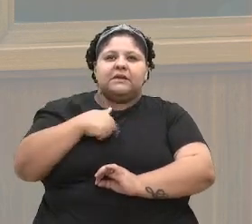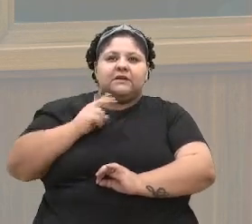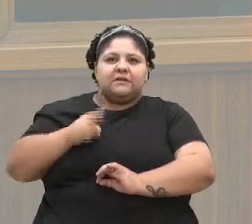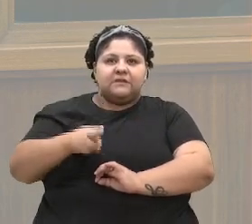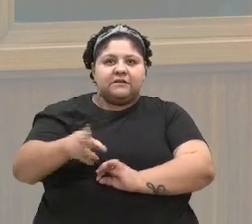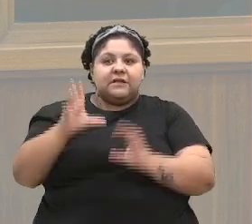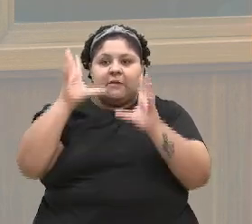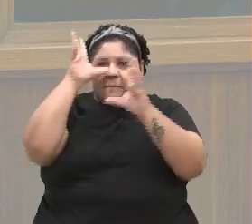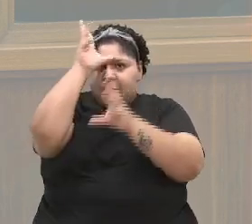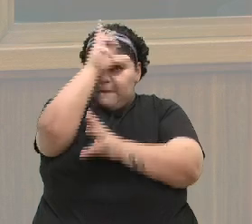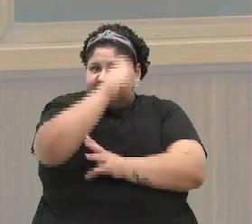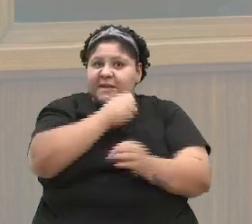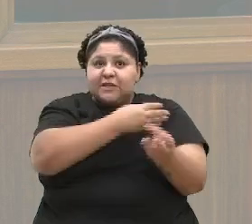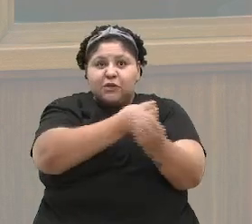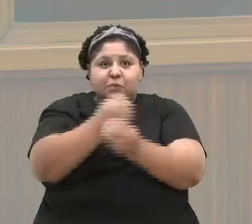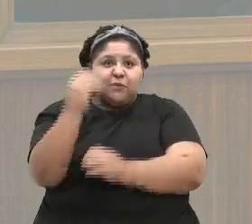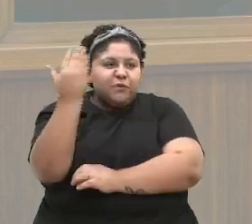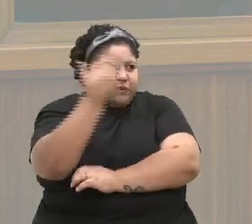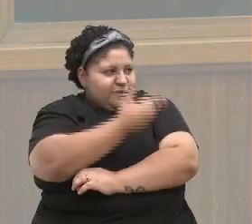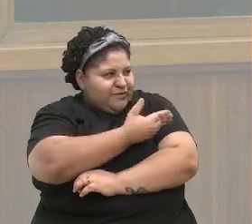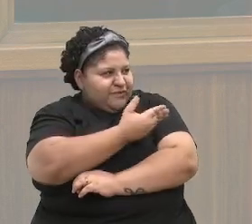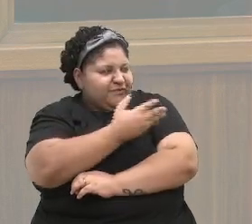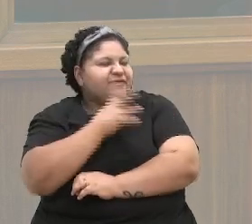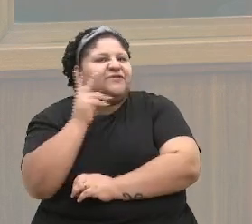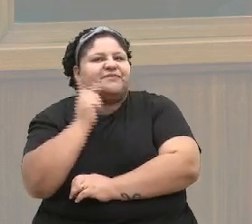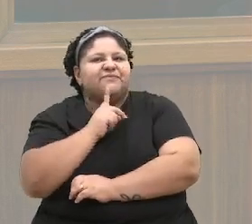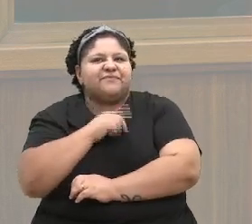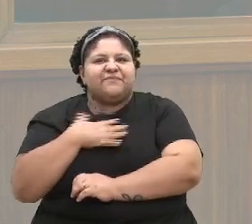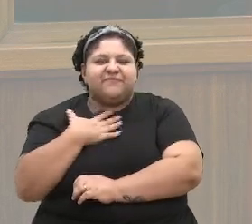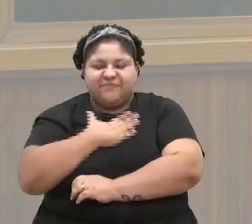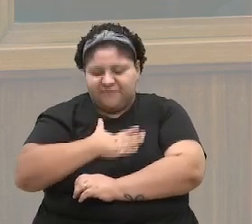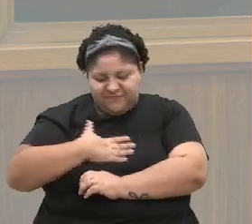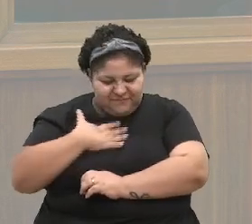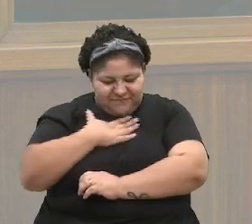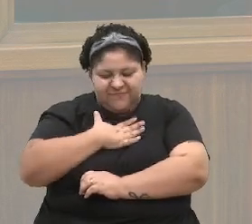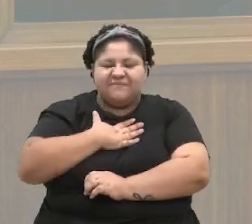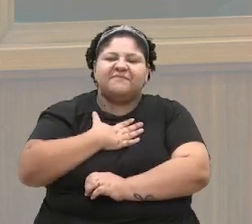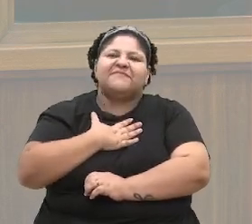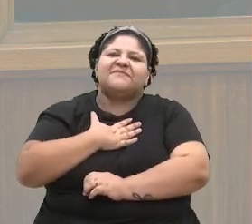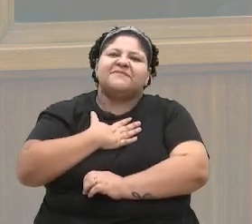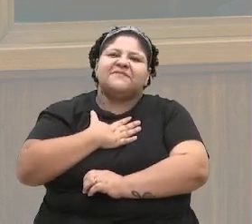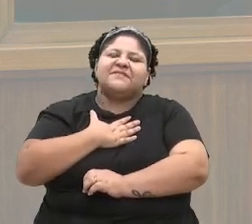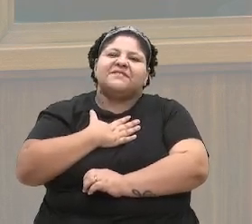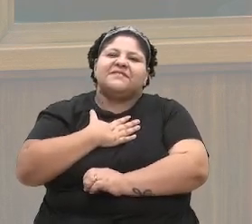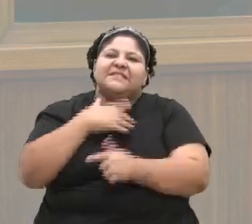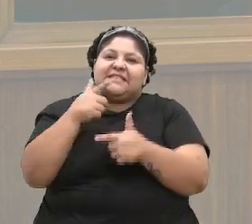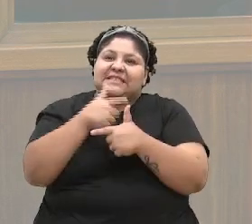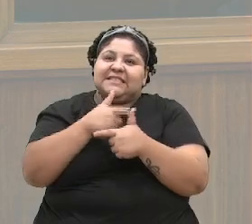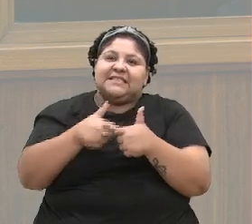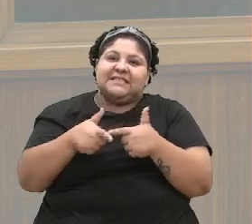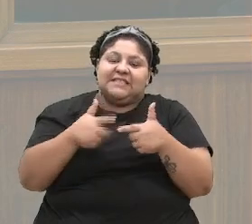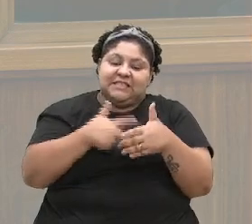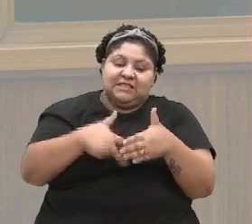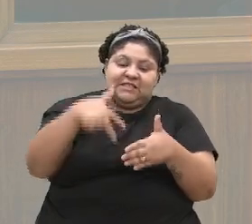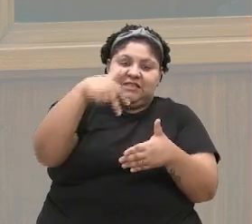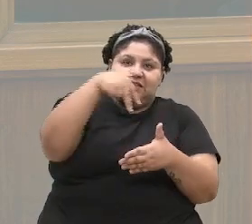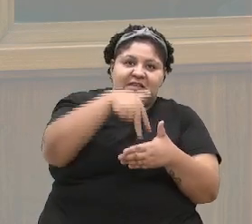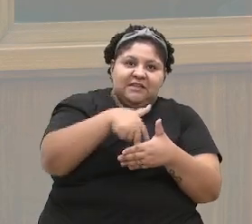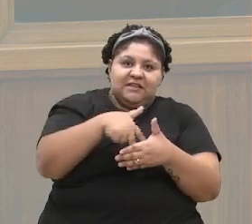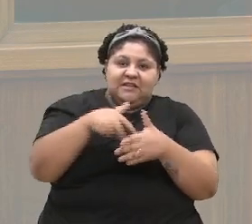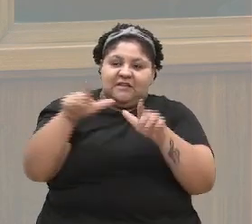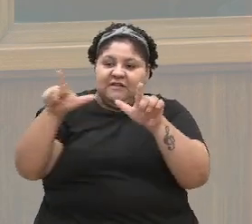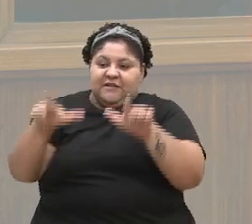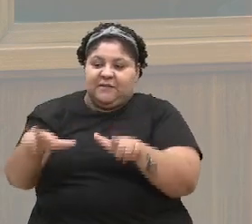aprendo muito contigo, Renato. É um prazer muito grande dividir esta tribuna, dividir esse